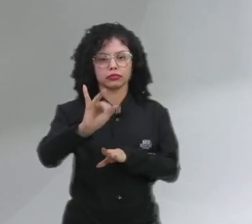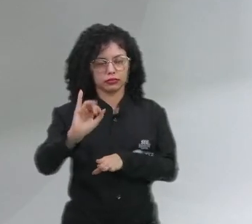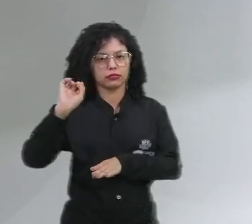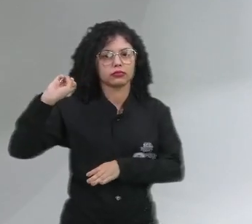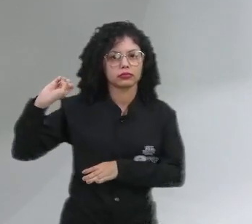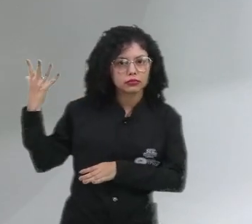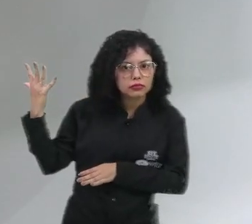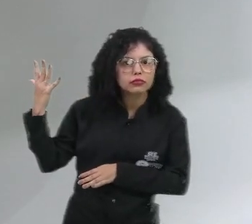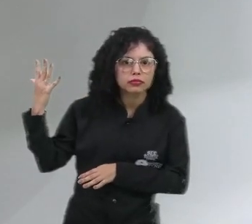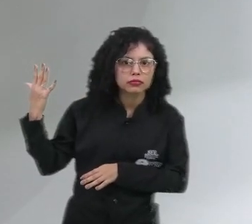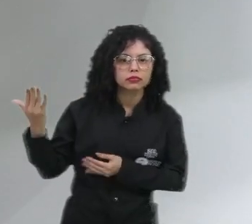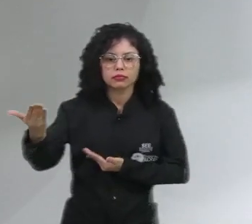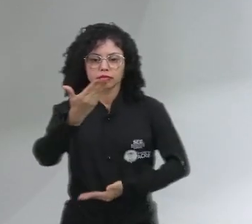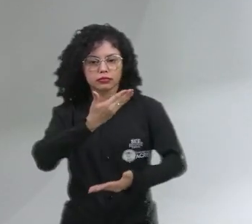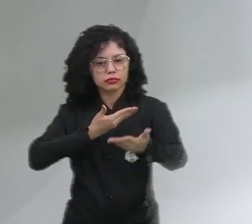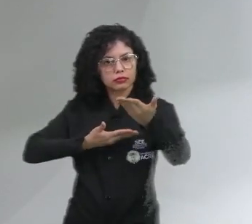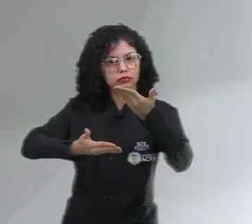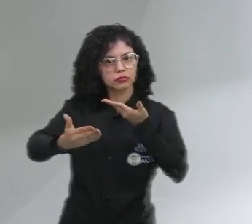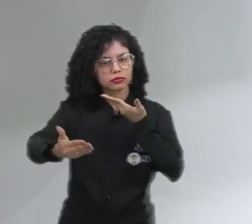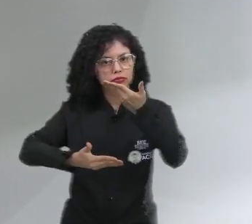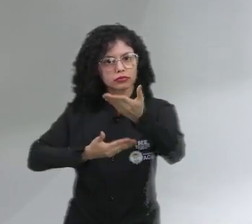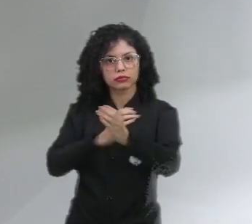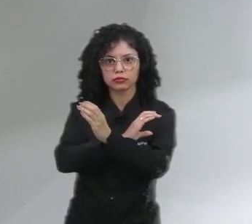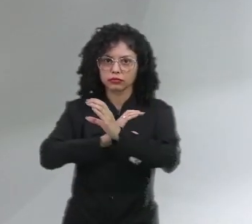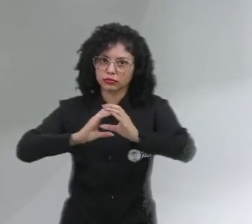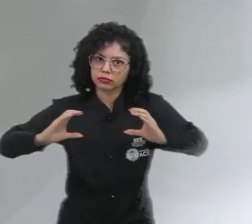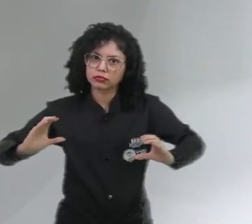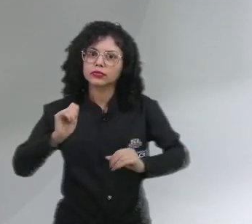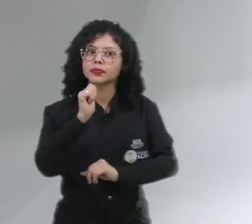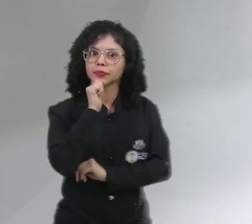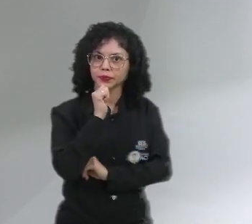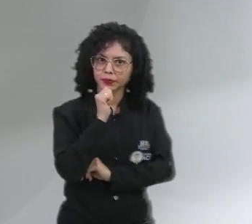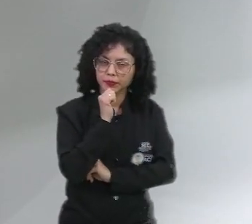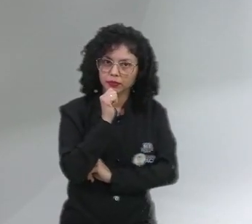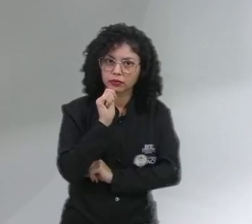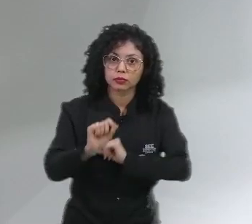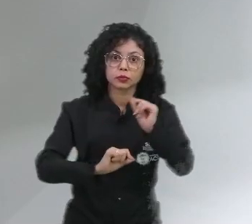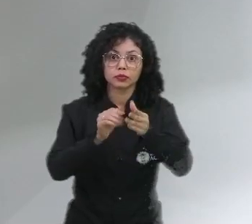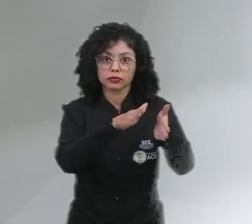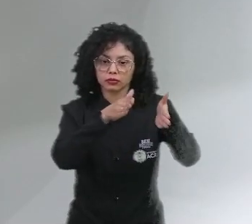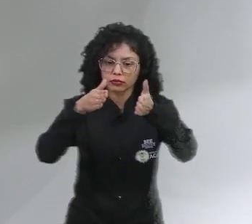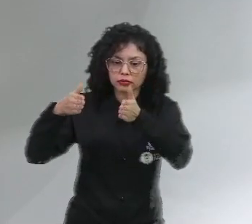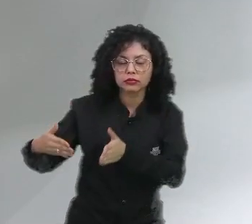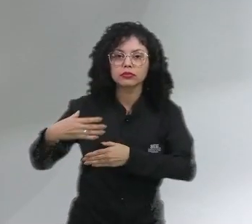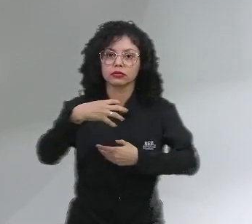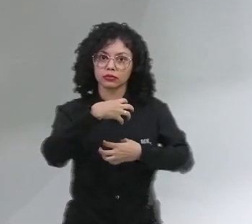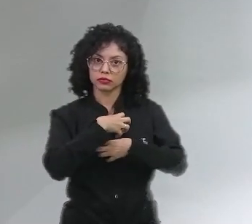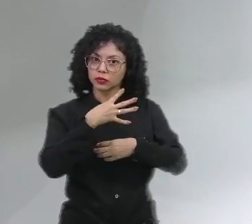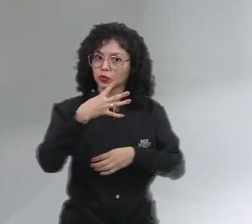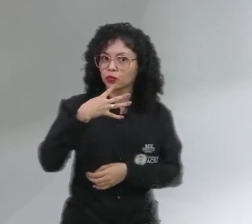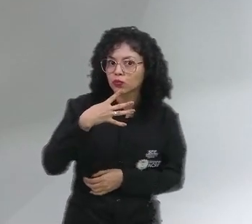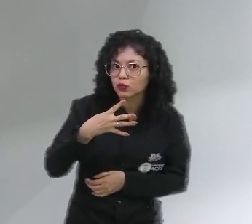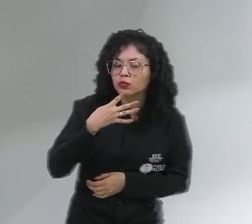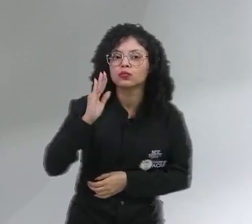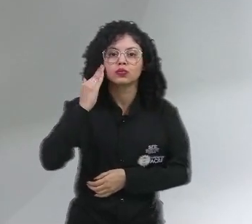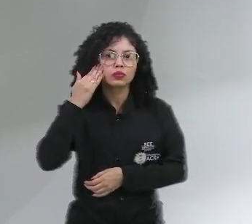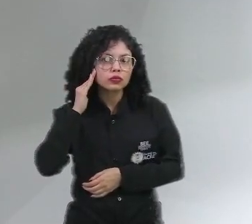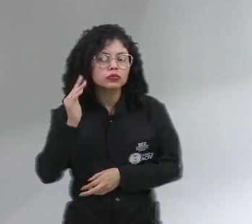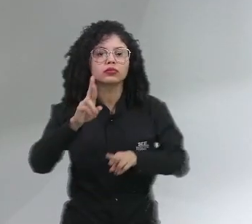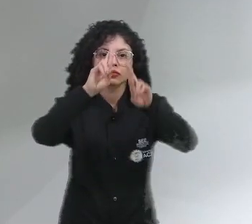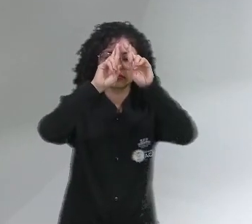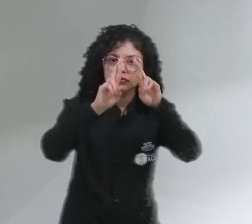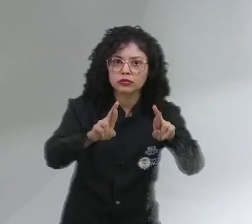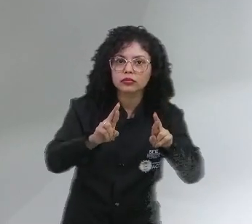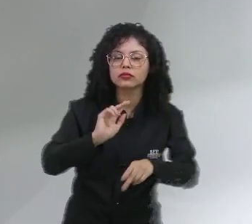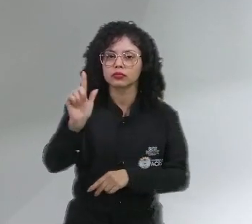contrapartida, passa a ter uma relação de confiança. Essa confiança, ela se dá a partir do momento em que eu conheço, compreendo,